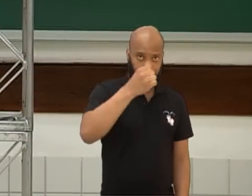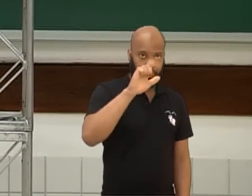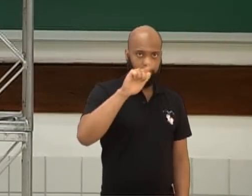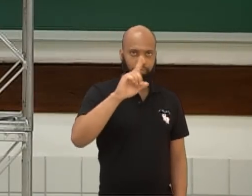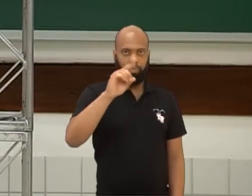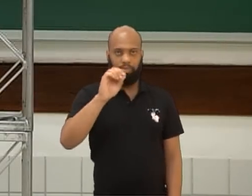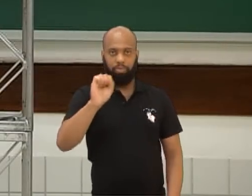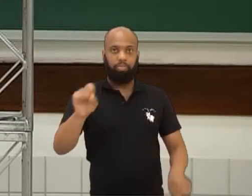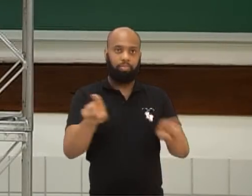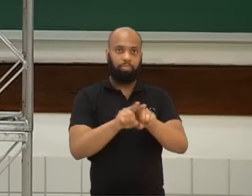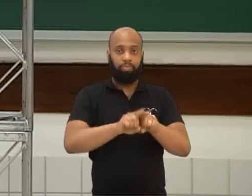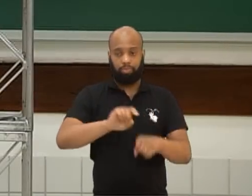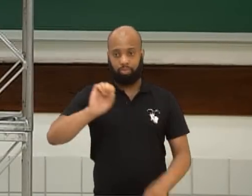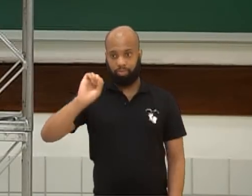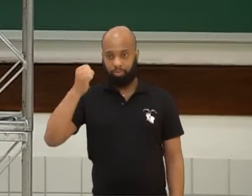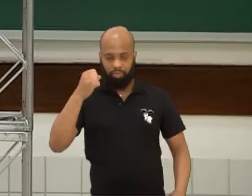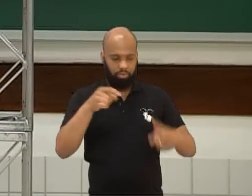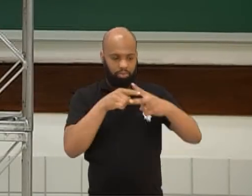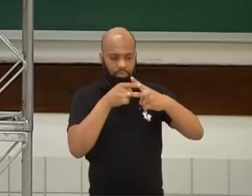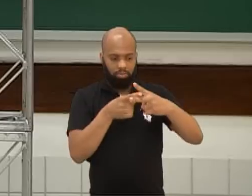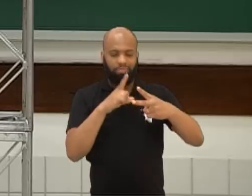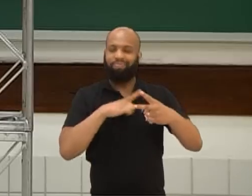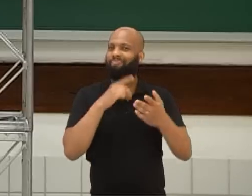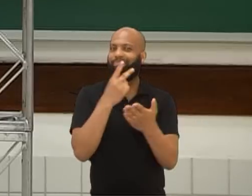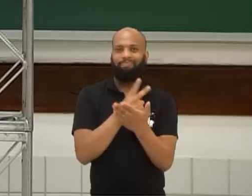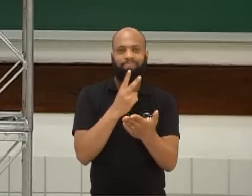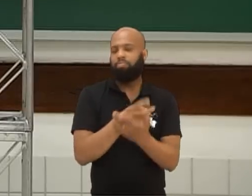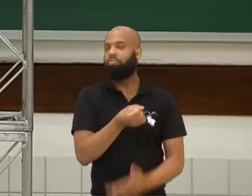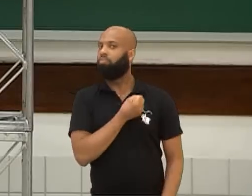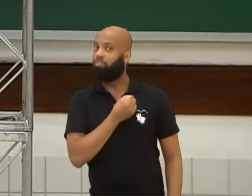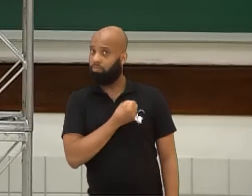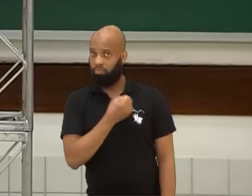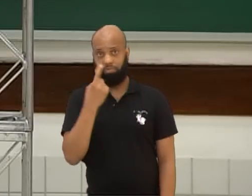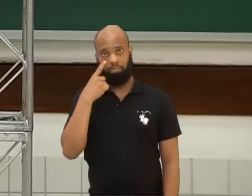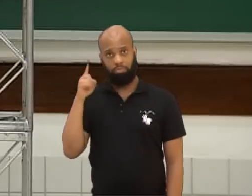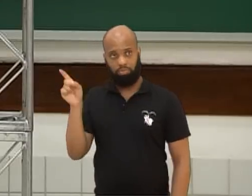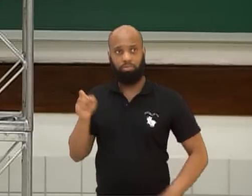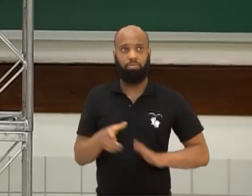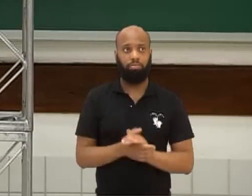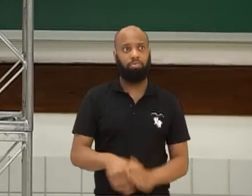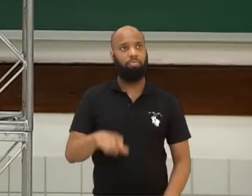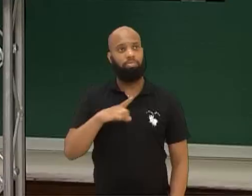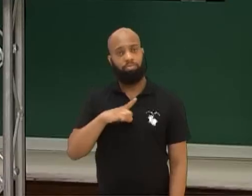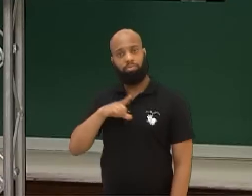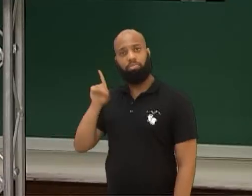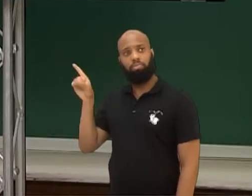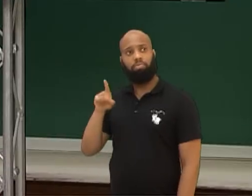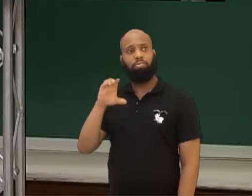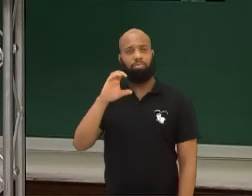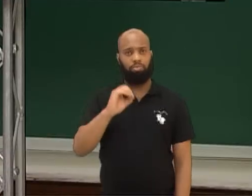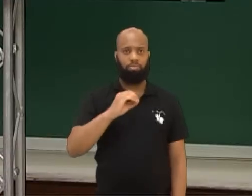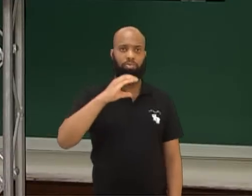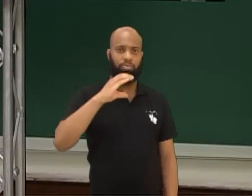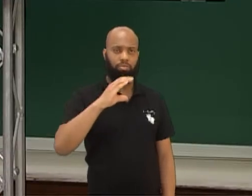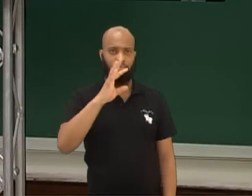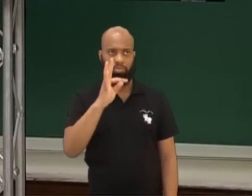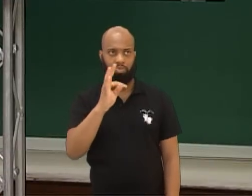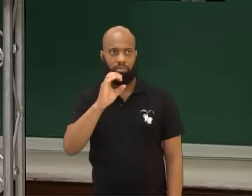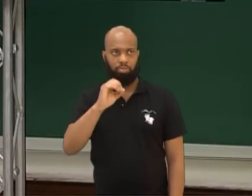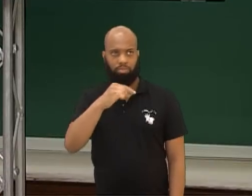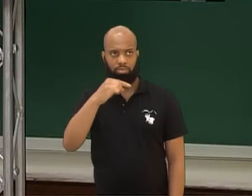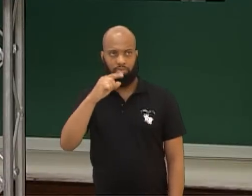8 ângulos são congruentes. Eles têm a mesma medida. Então, veja bem aqui. Então, aqui tem o octógono. 1, 2,